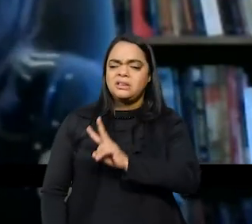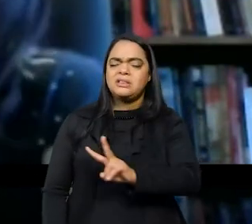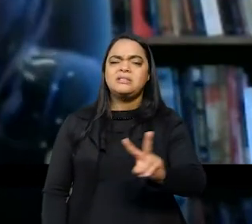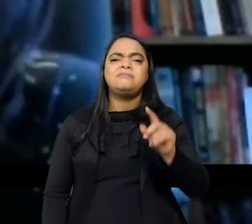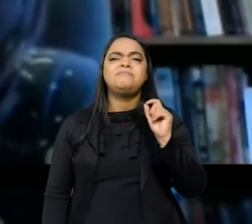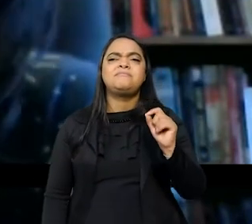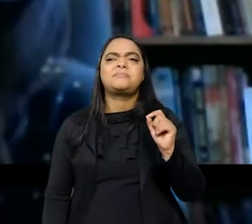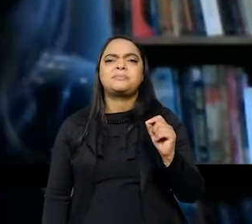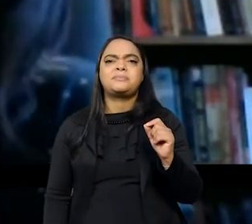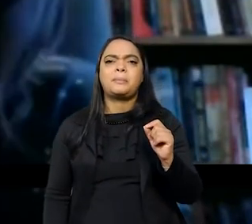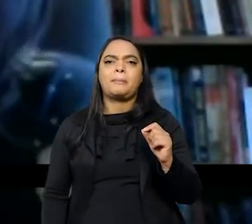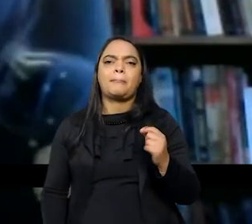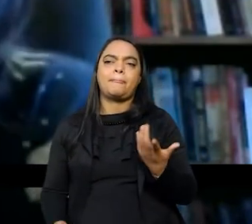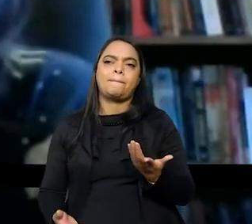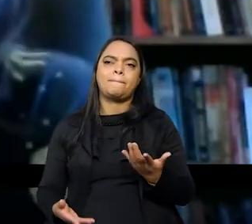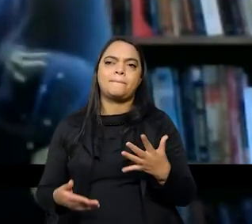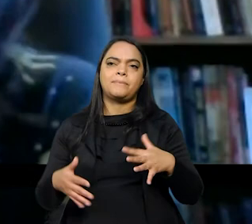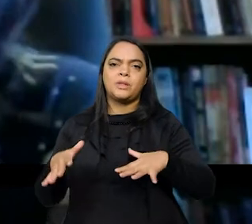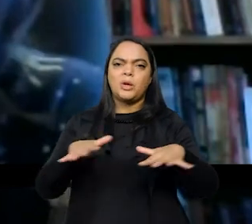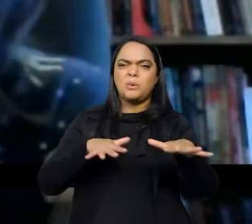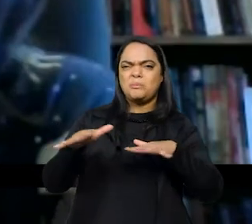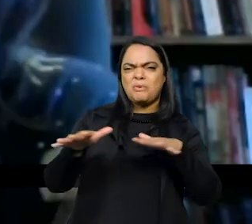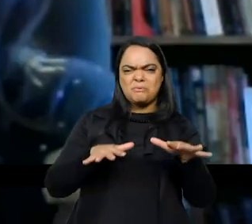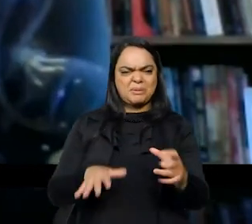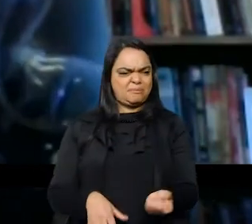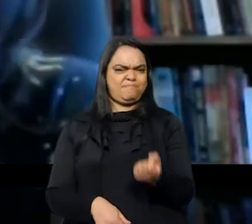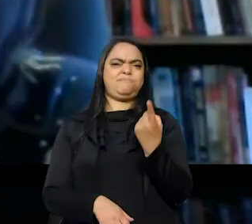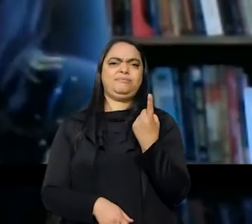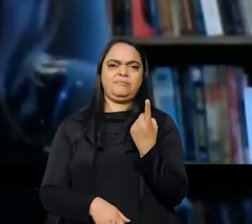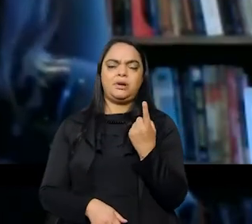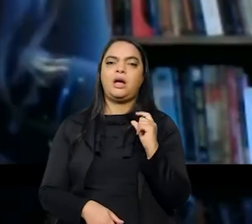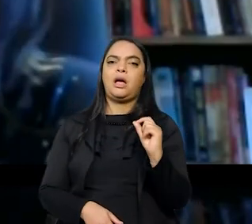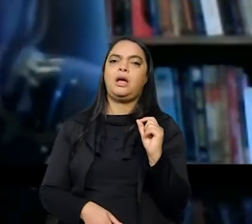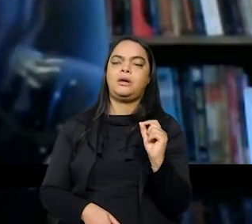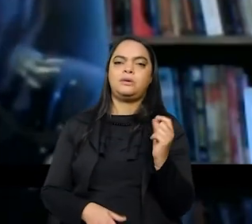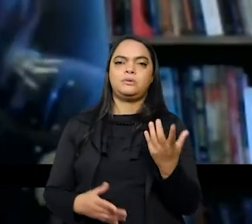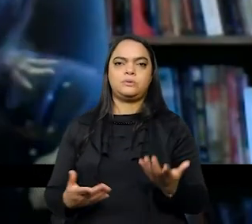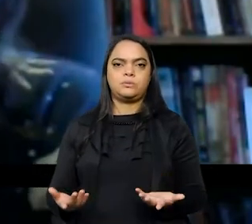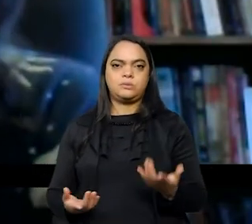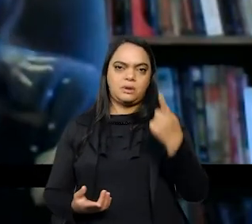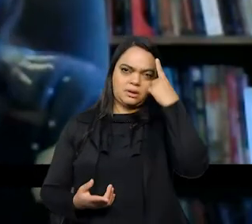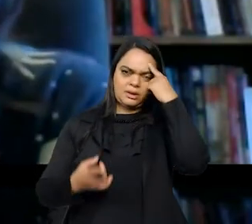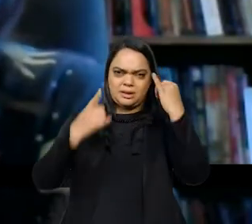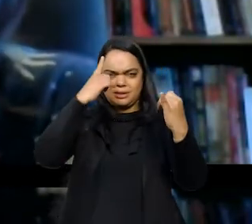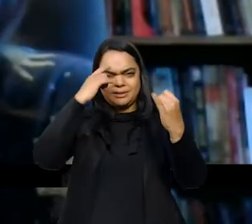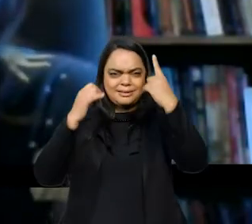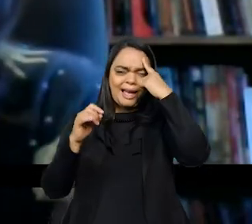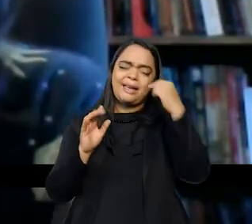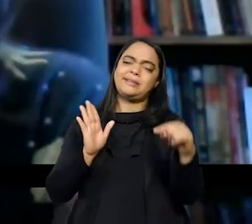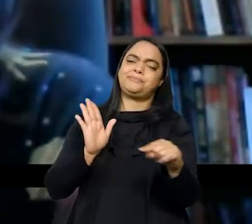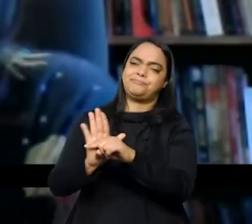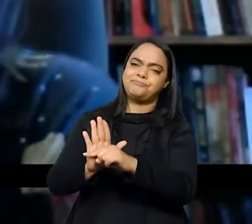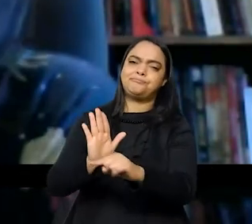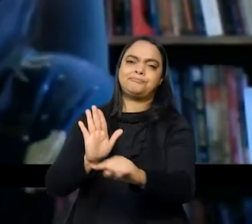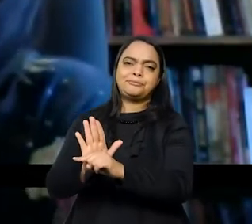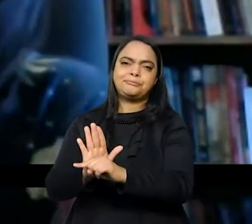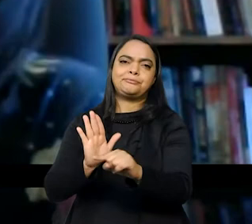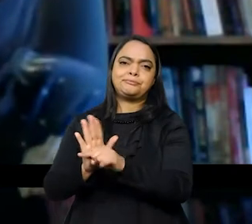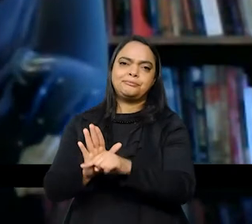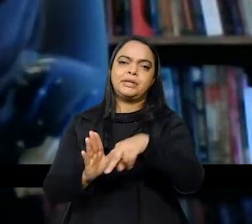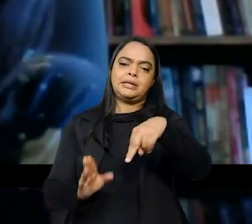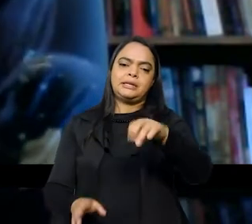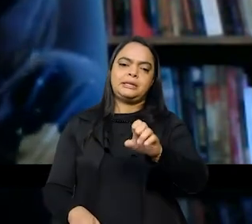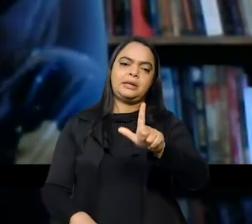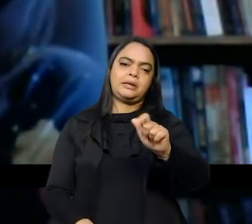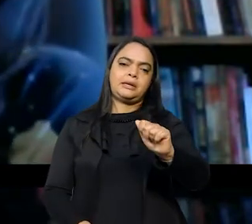assim, que é meio esquisito, né? Que é a entrada dessas ideias negacionistas, né? Que é esse